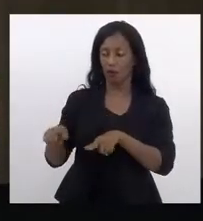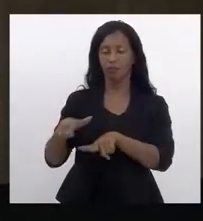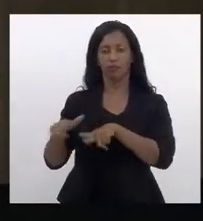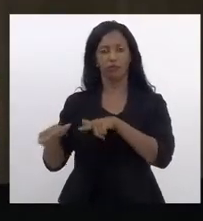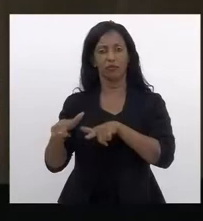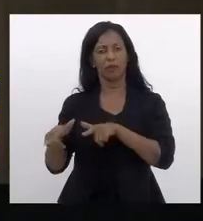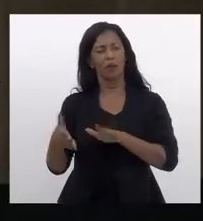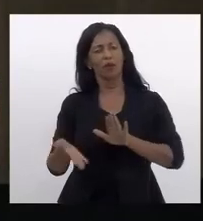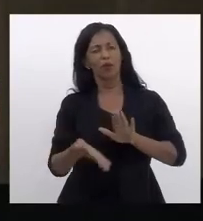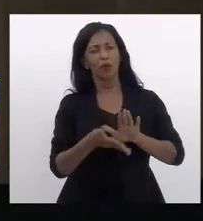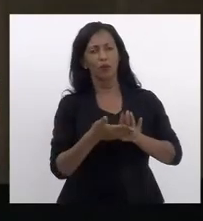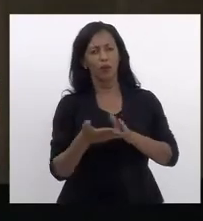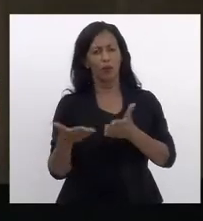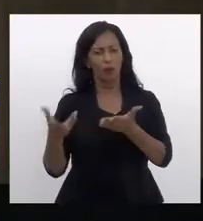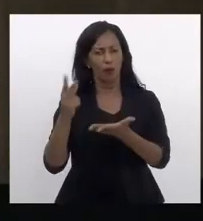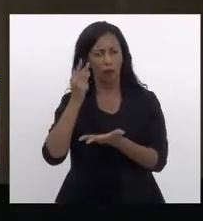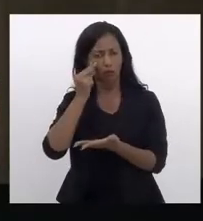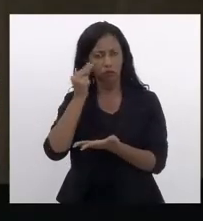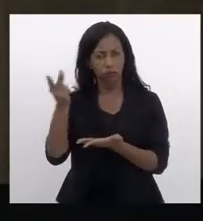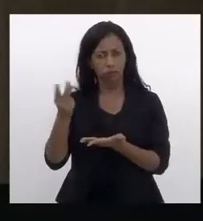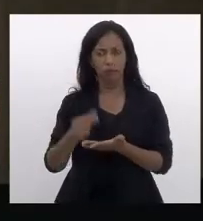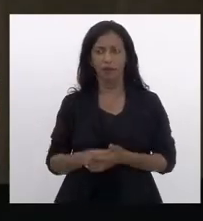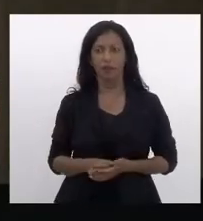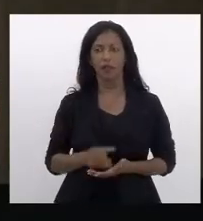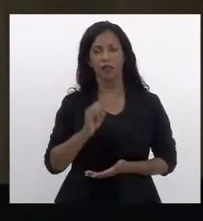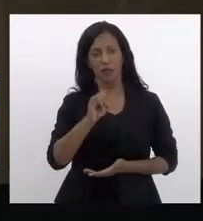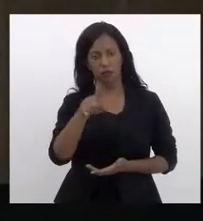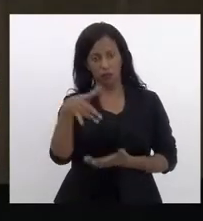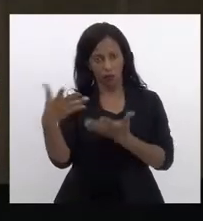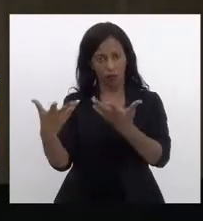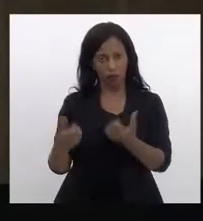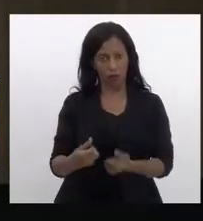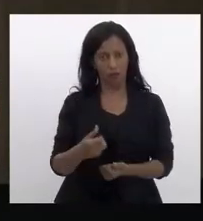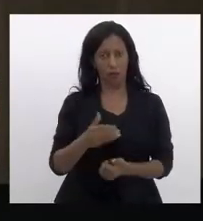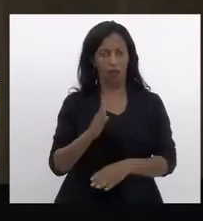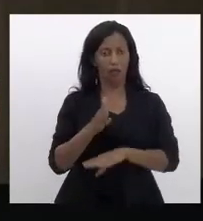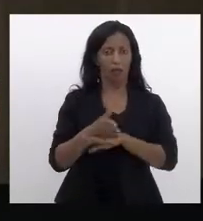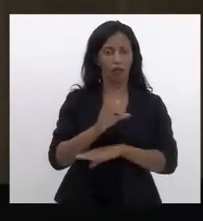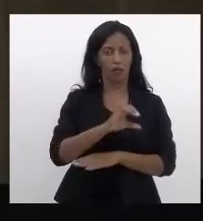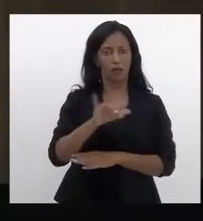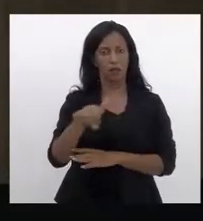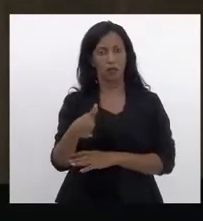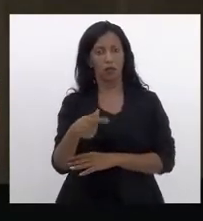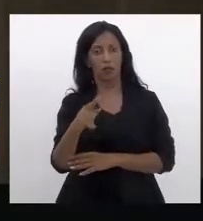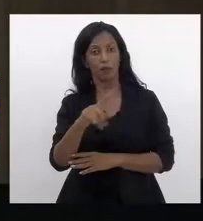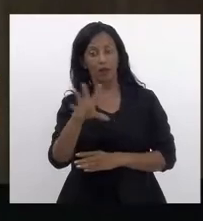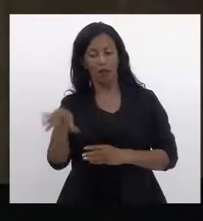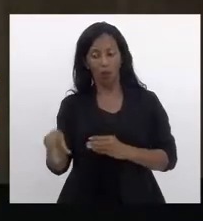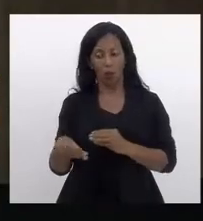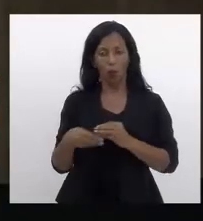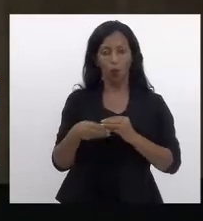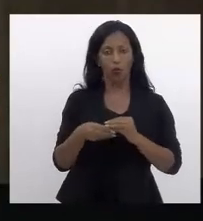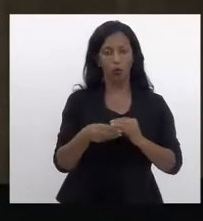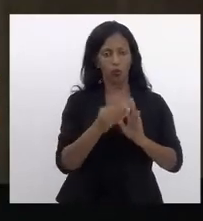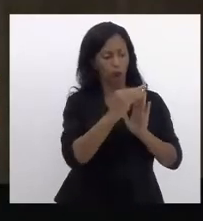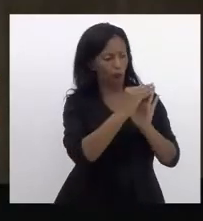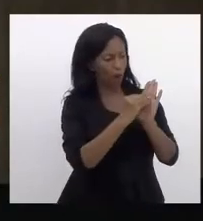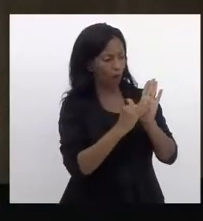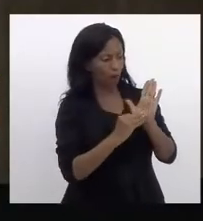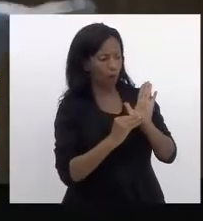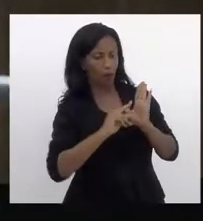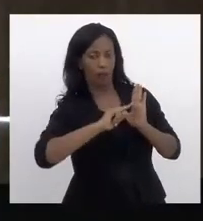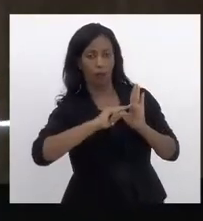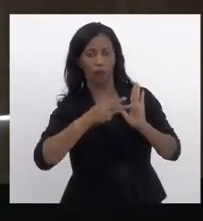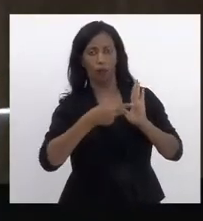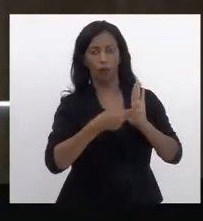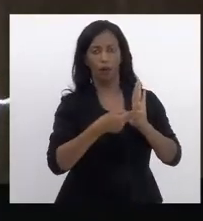deputada Mônica, que remetesse, Vossa Excelência, se autorizar, remetesse à CCJ, para que ela pudesse, com o conteúdo que ela apresenta, alterar